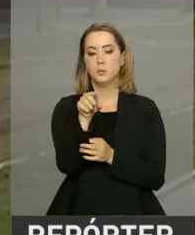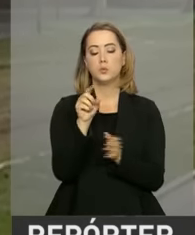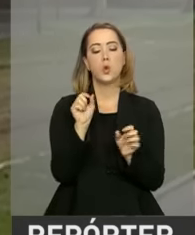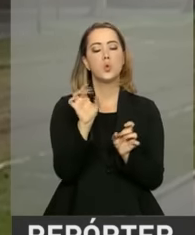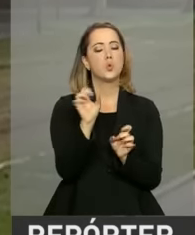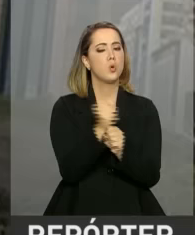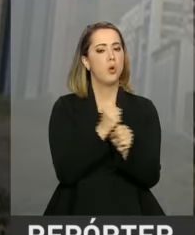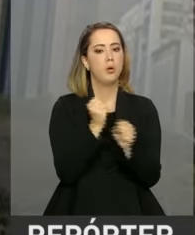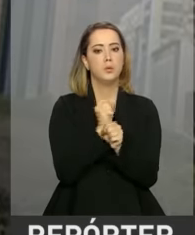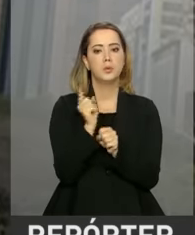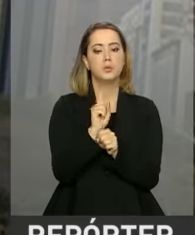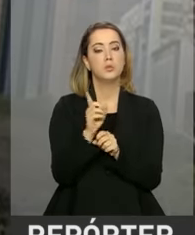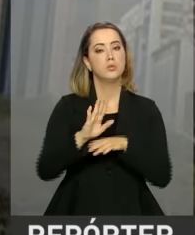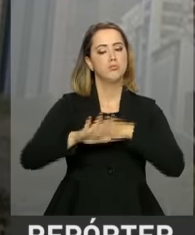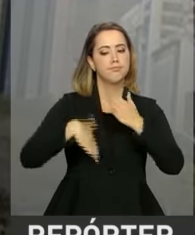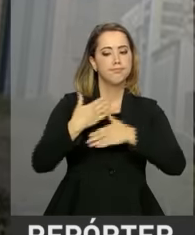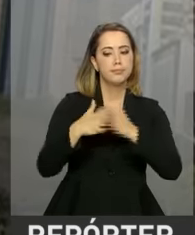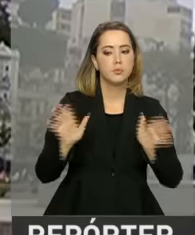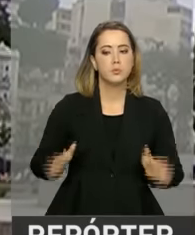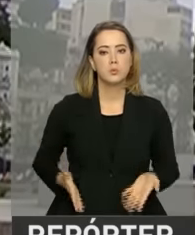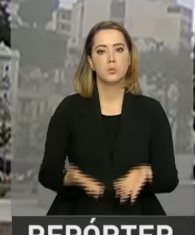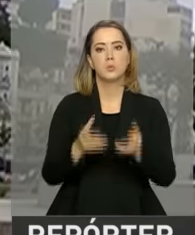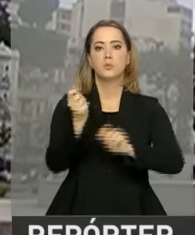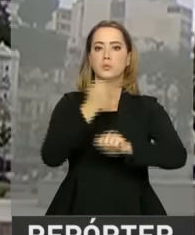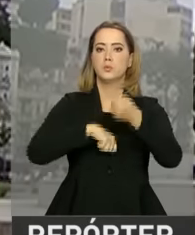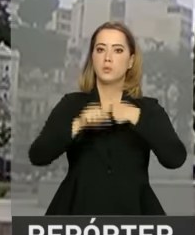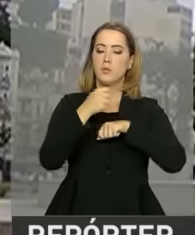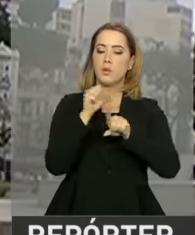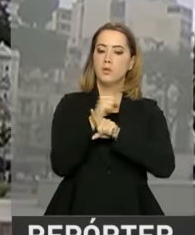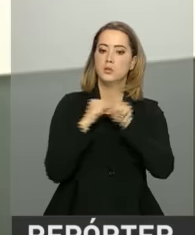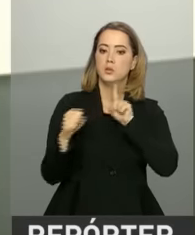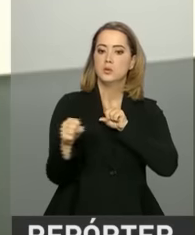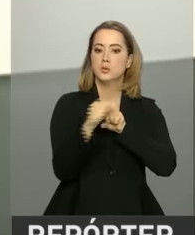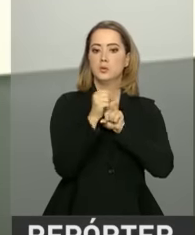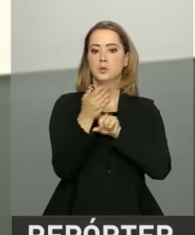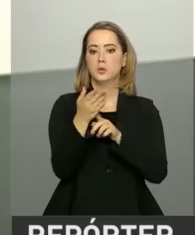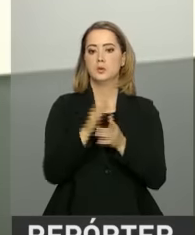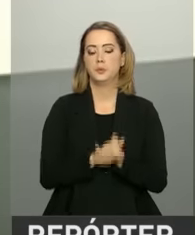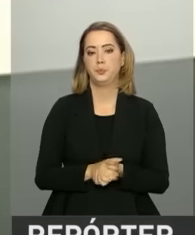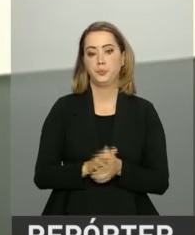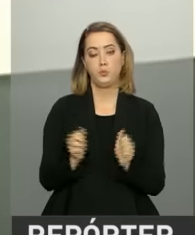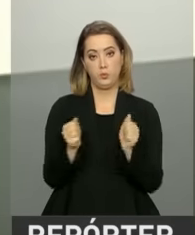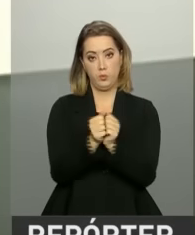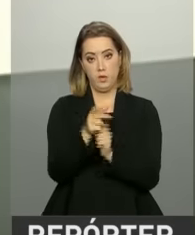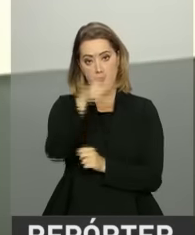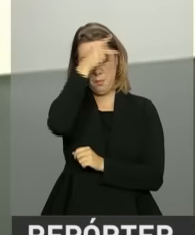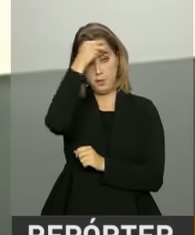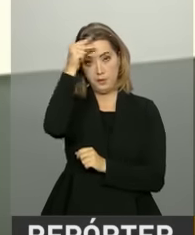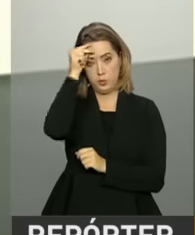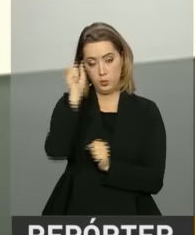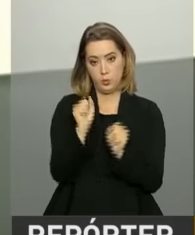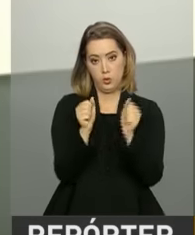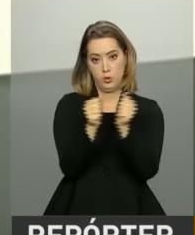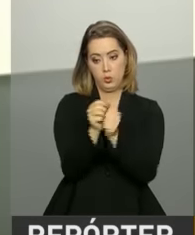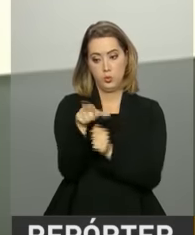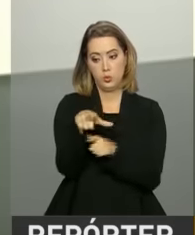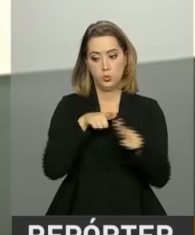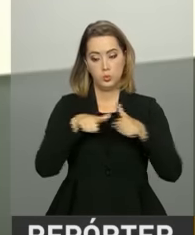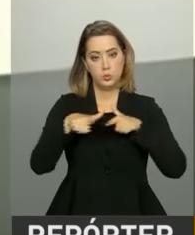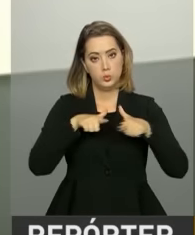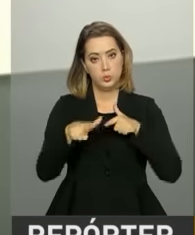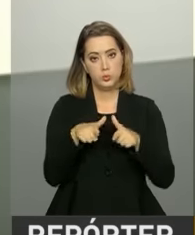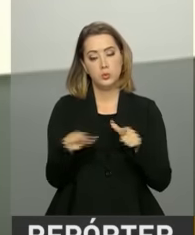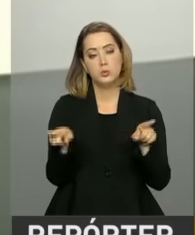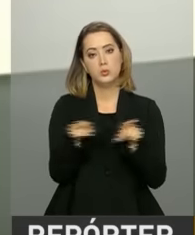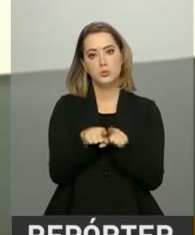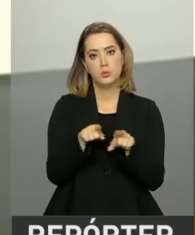Maravilha impulsiona o desenvolvimento econômico e social da região. Essa ação da prefeitura também opera para que isso